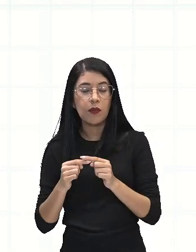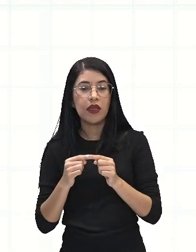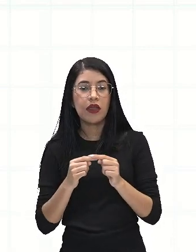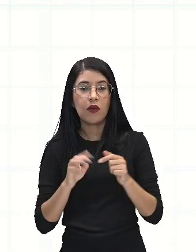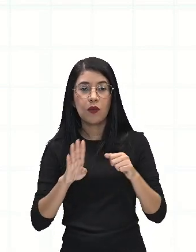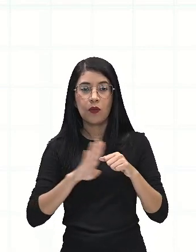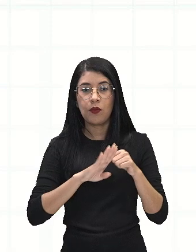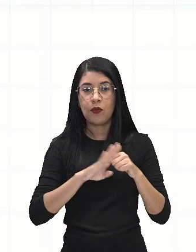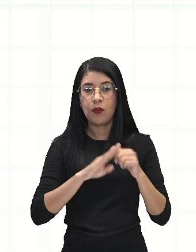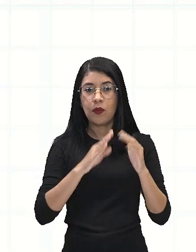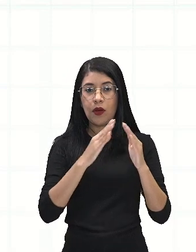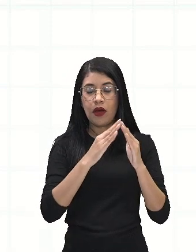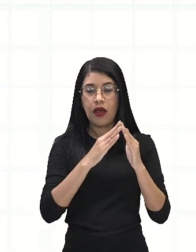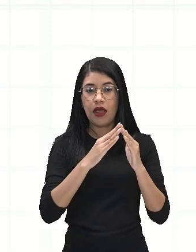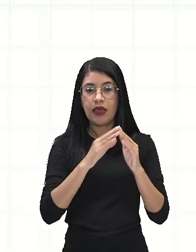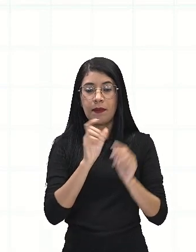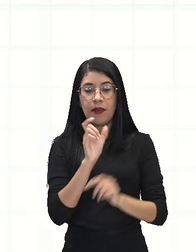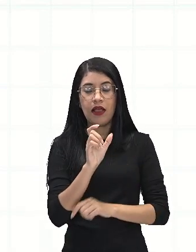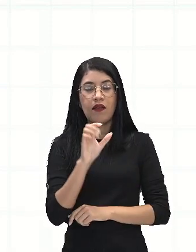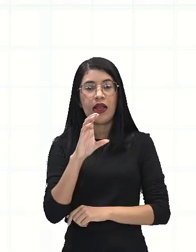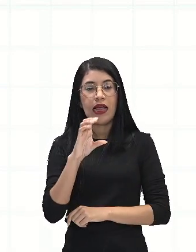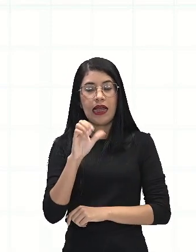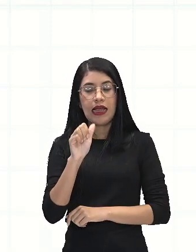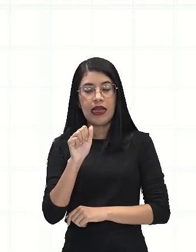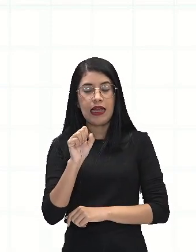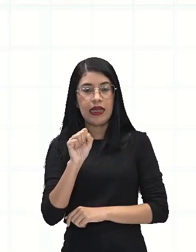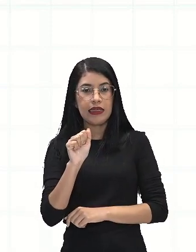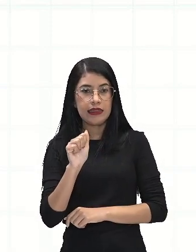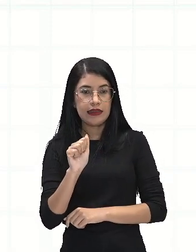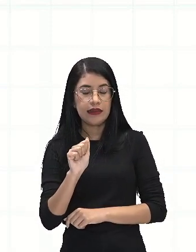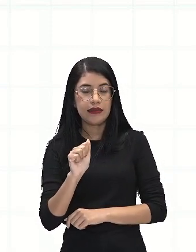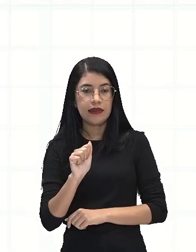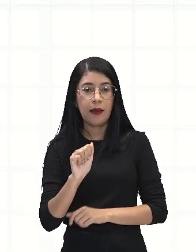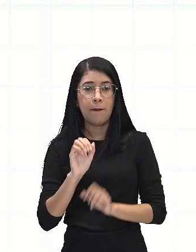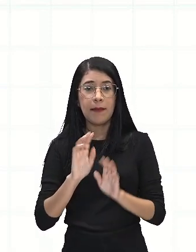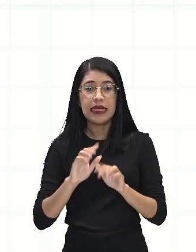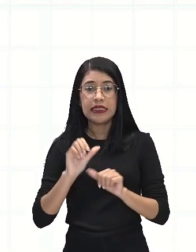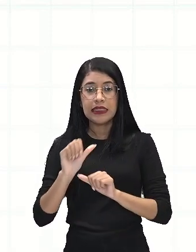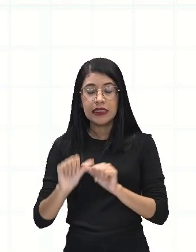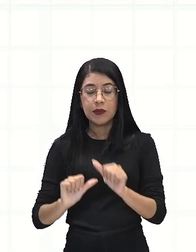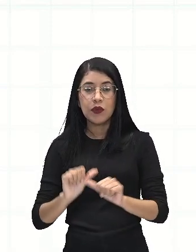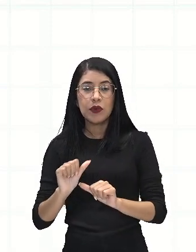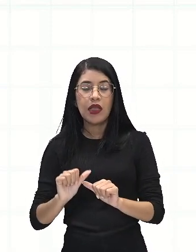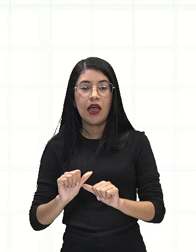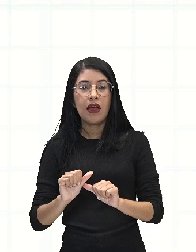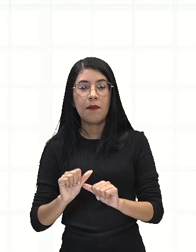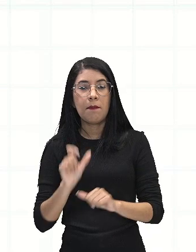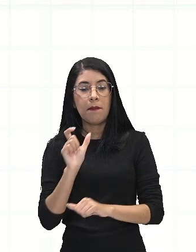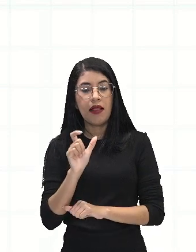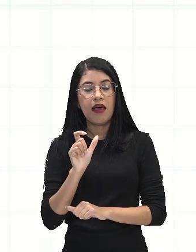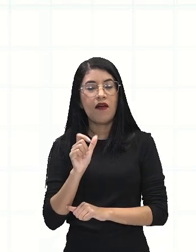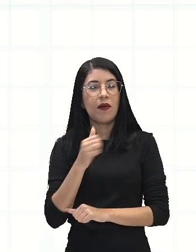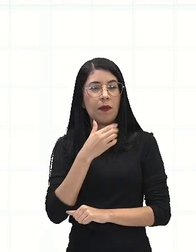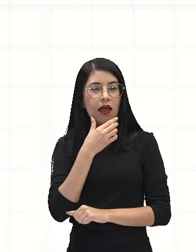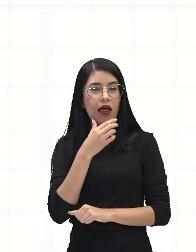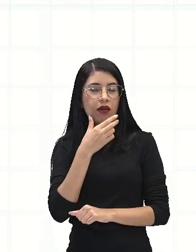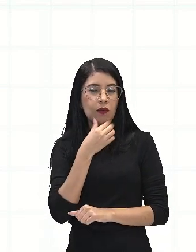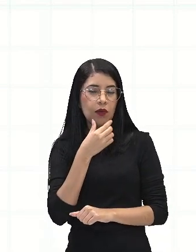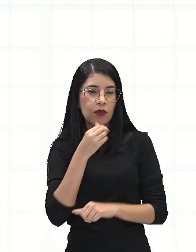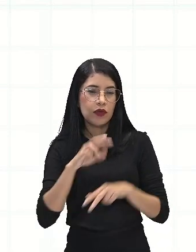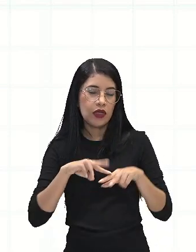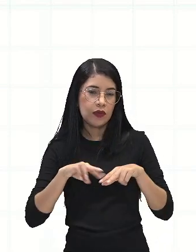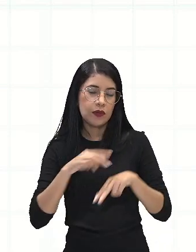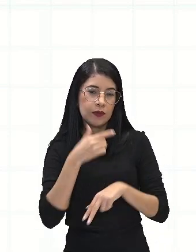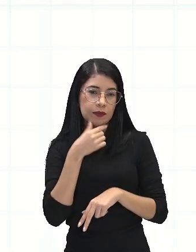substantivo casa, que é uma palavra feminina. Agora, se eu trocar a palavra casa por uma palavra masculina, como ocorre aqui no